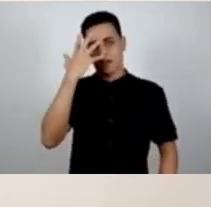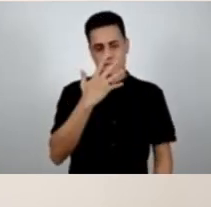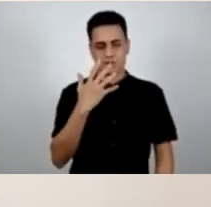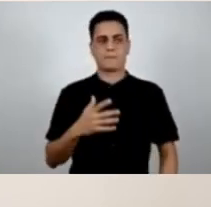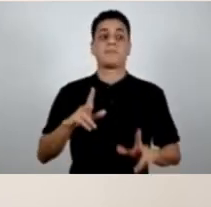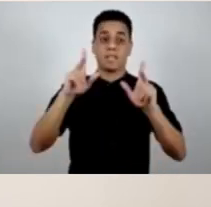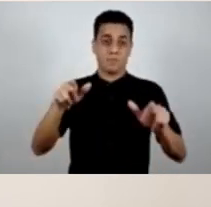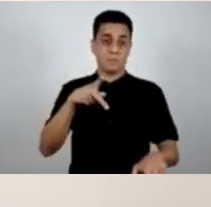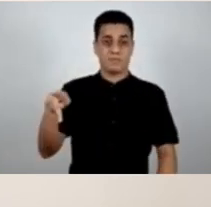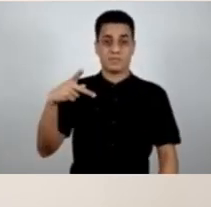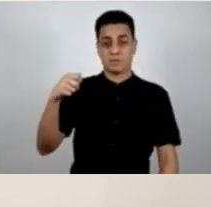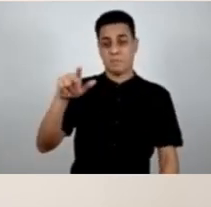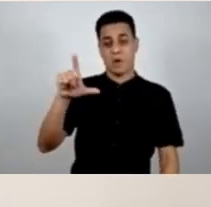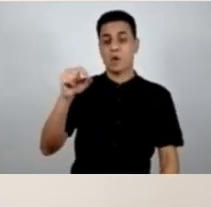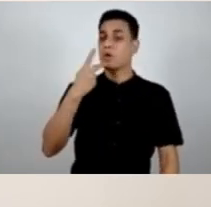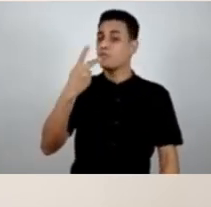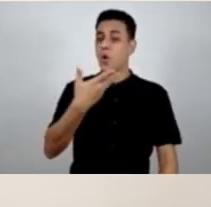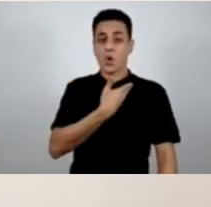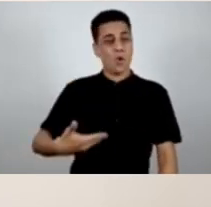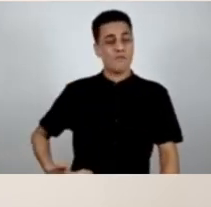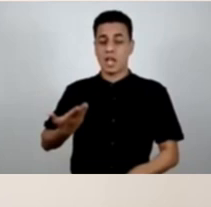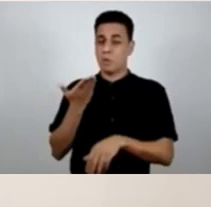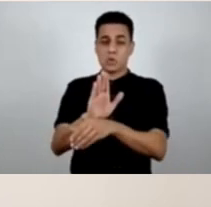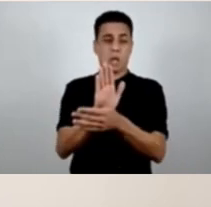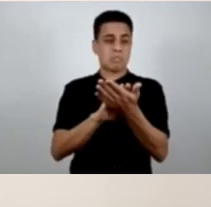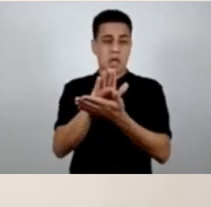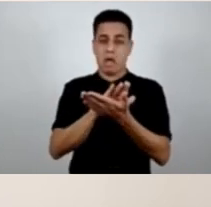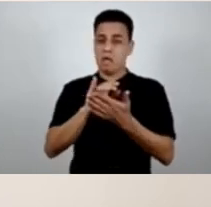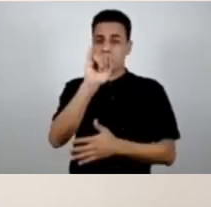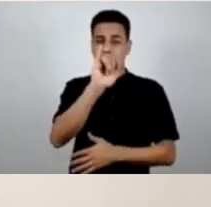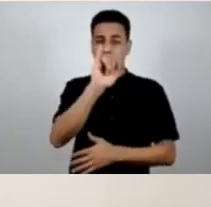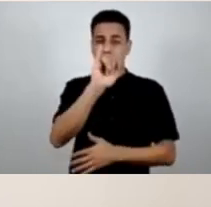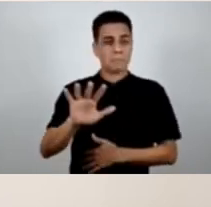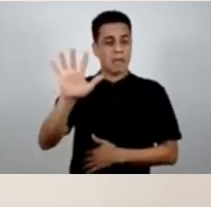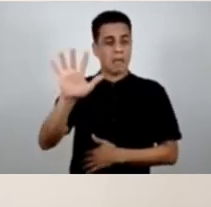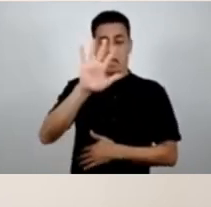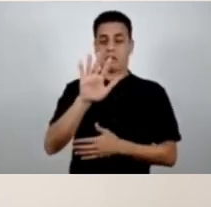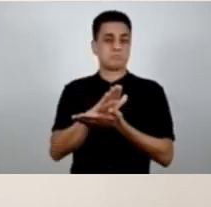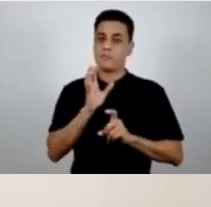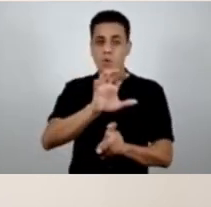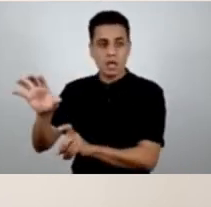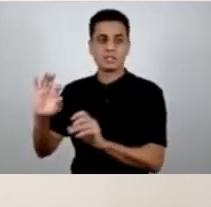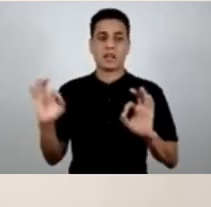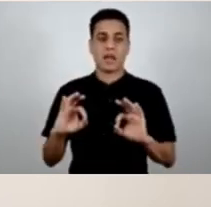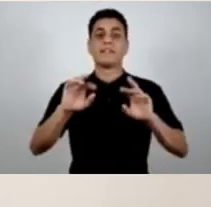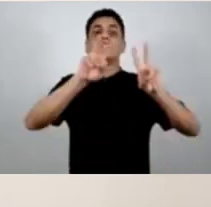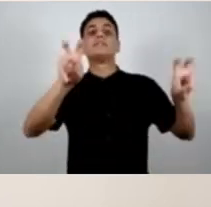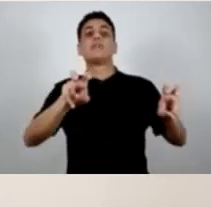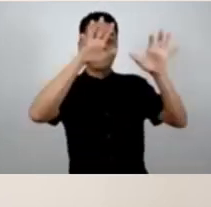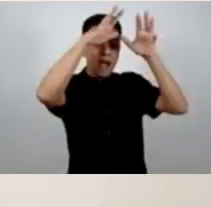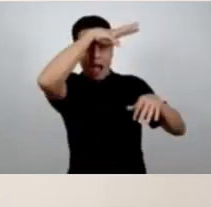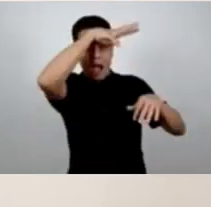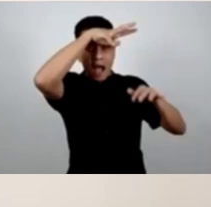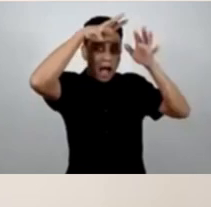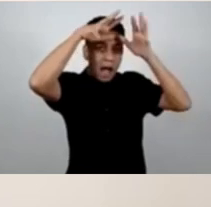como o professor Paulo já falou, ele não tem ajudado em nada na questão da imagem, né? Então, a imagem, a gente vai falar sobre devastação da Amazônia,